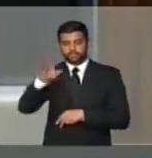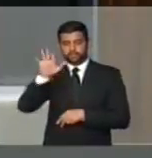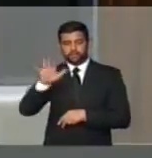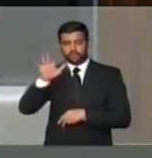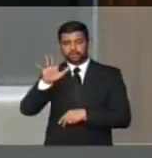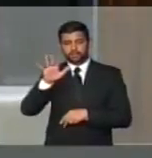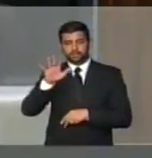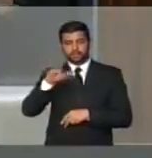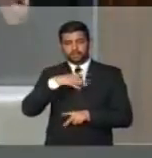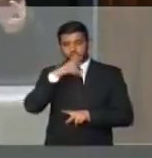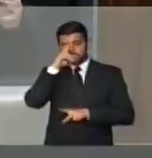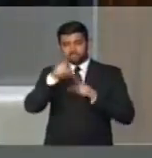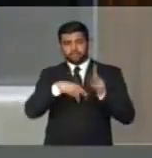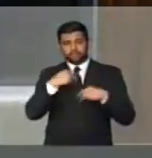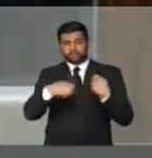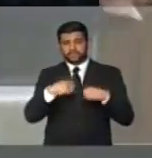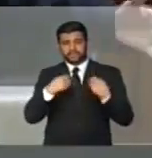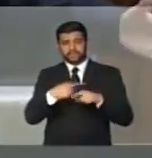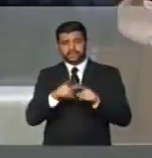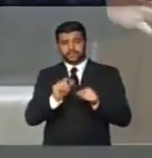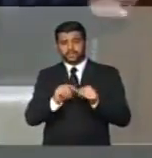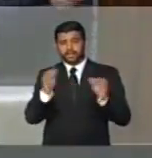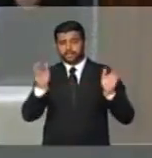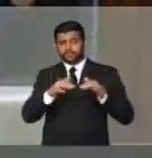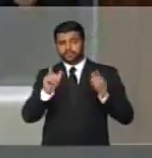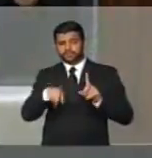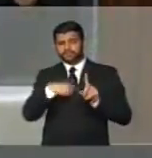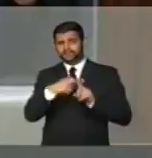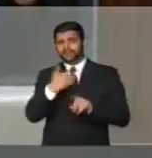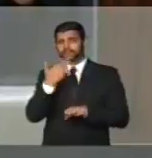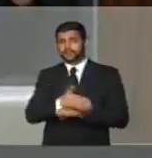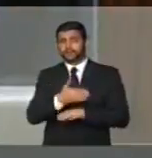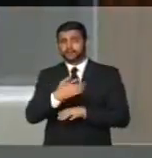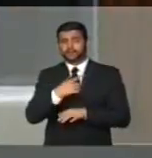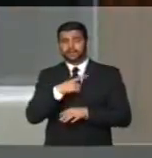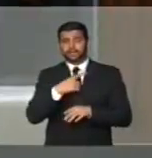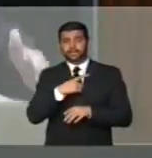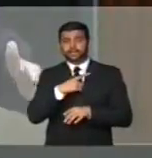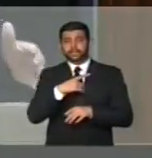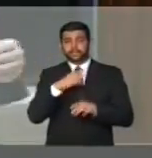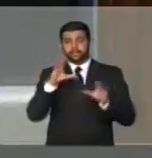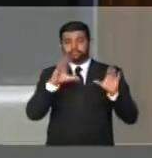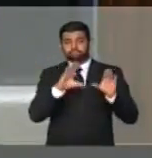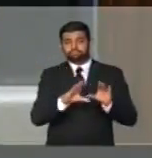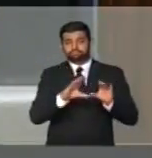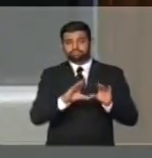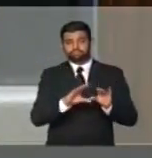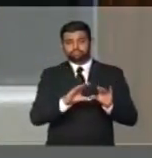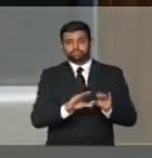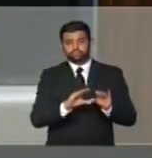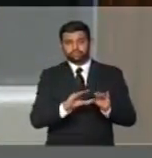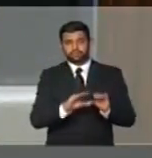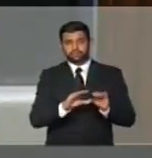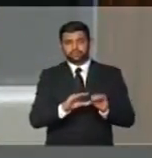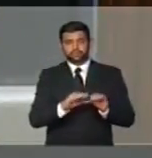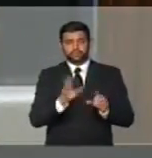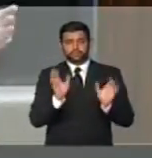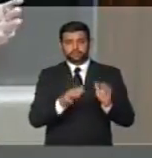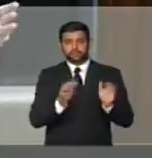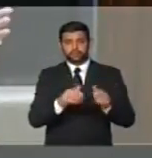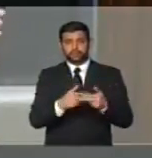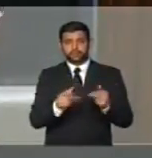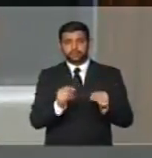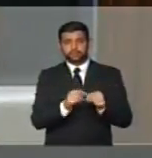norte, esse povo não está precisando, já tem chuva demais. Ele abaixa de nível de tantas chuvas,